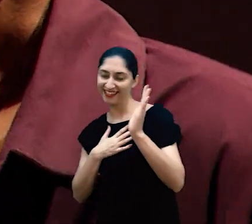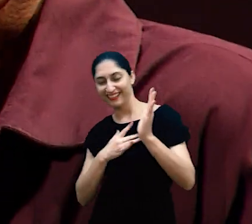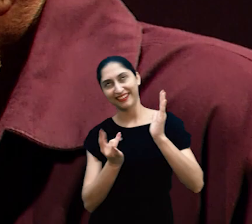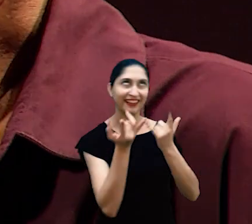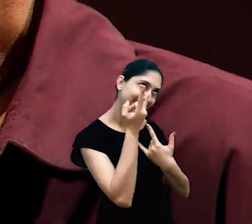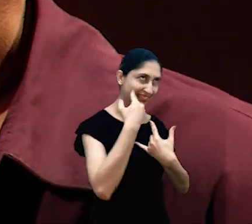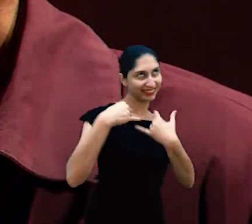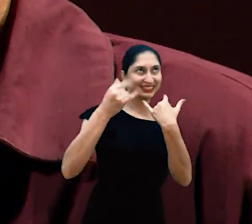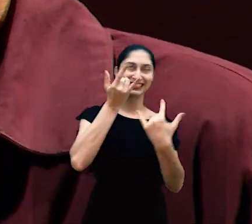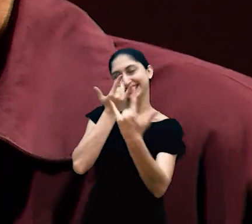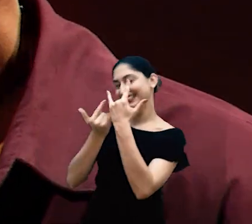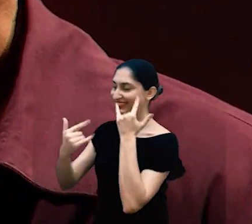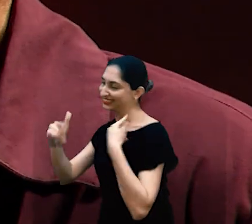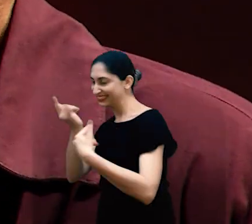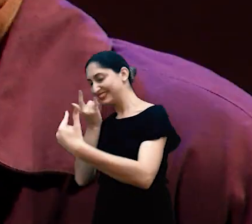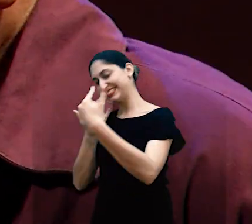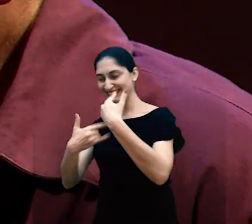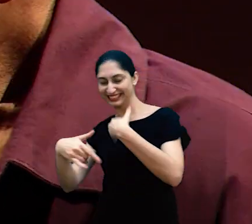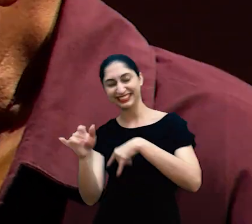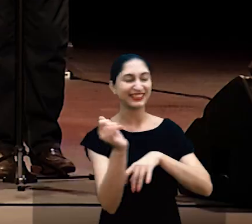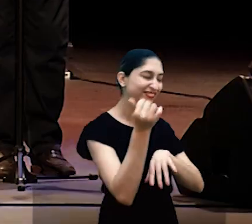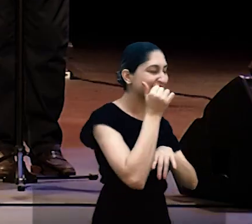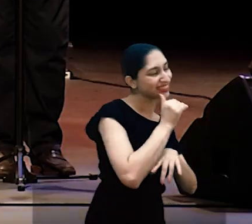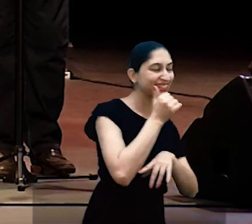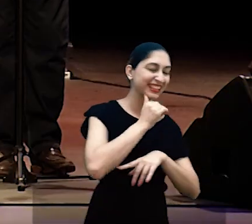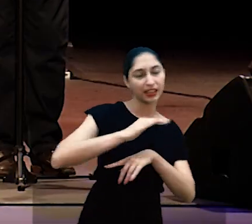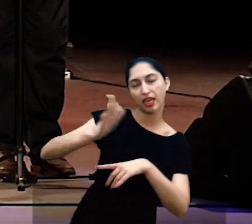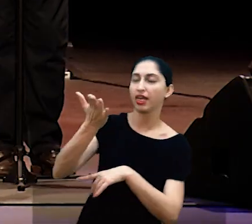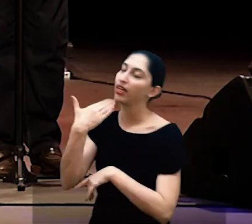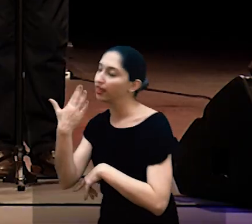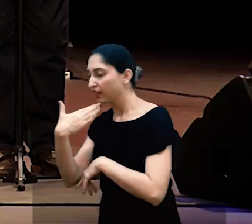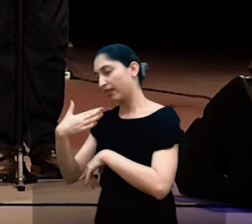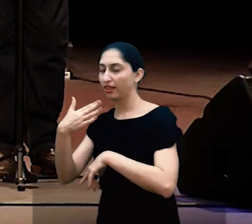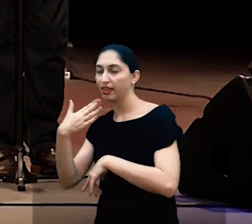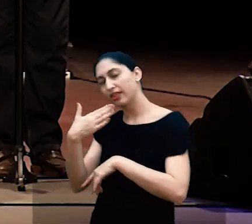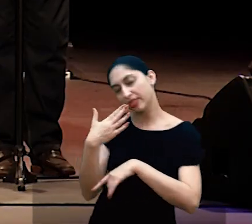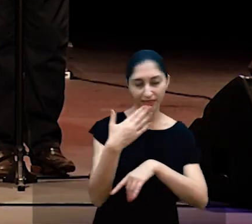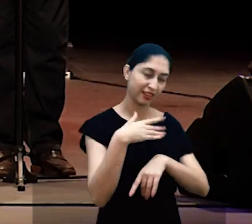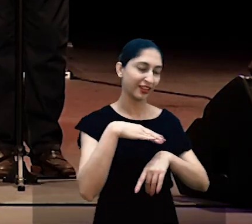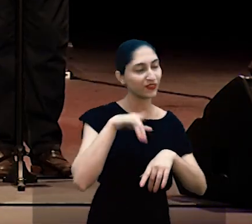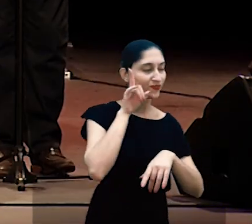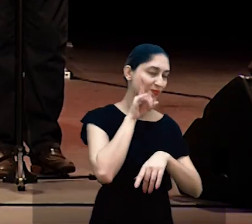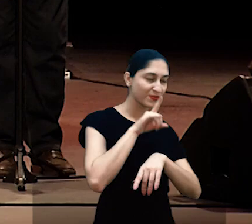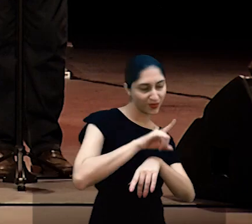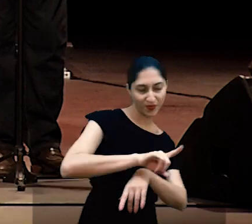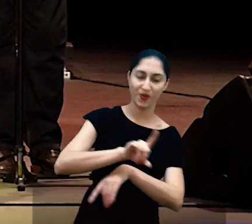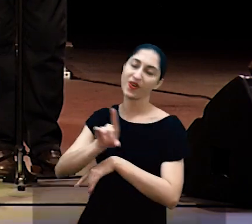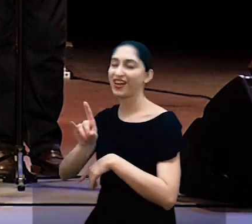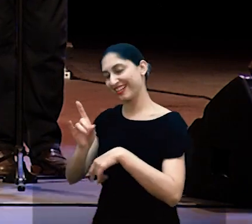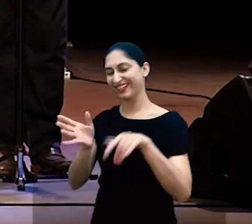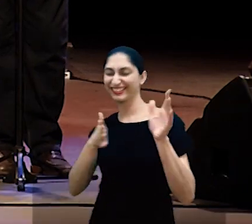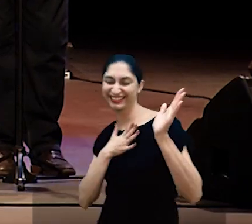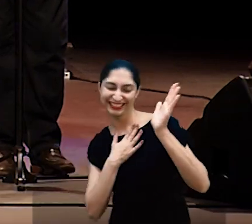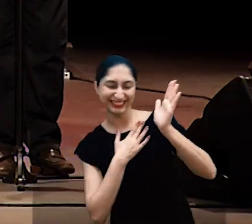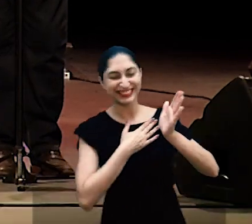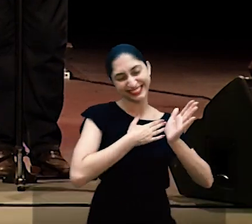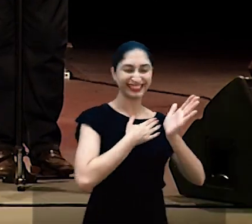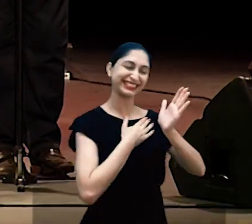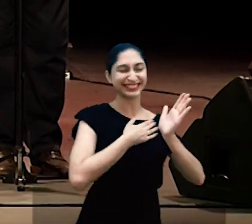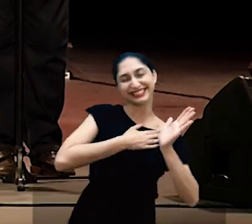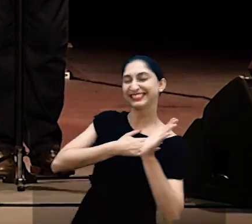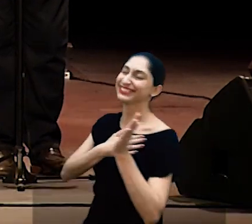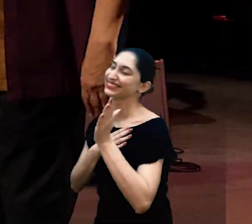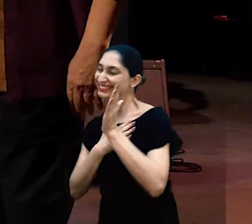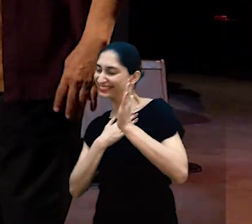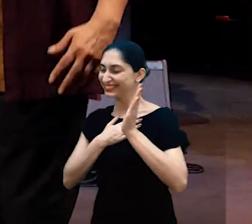Ai, ai, ui, ui, pimenta morena aqui no forró. Ai, ai, ui, ui, pimenta morena aqui no